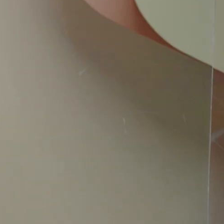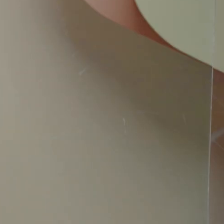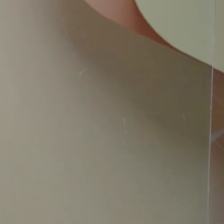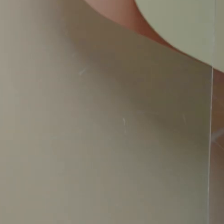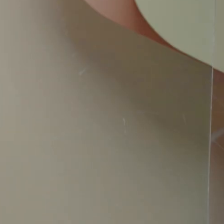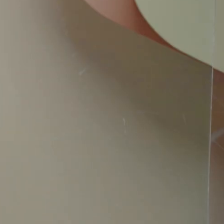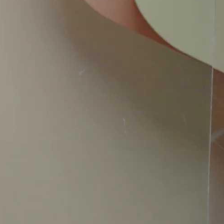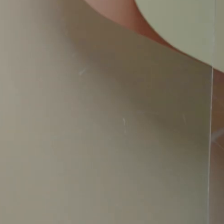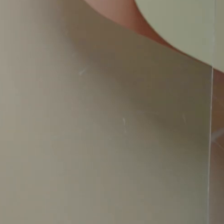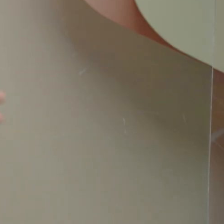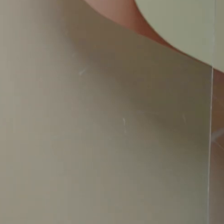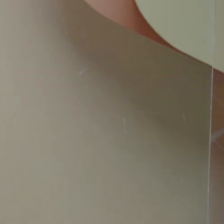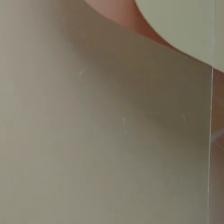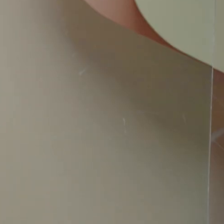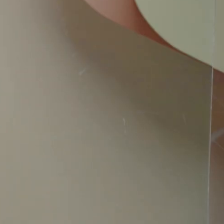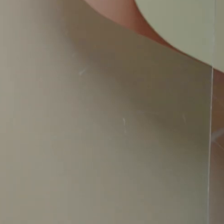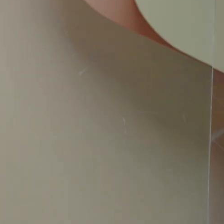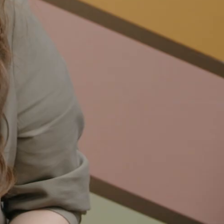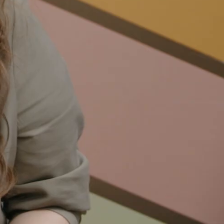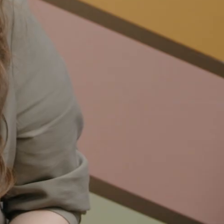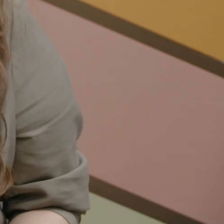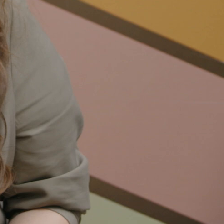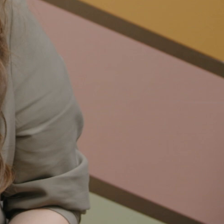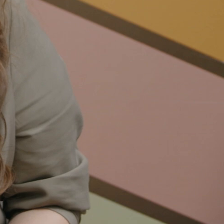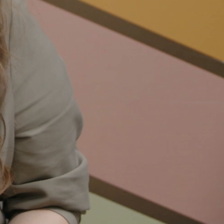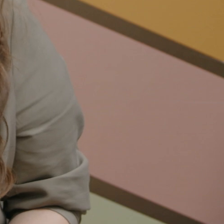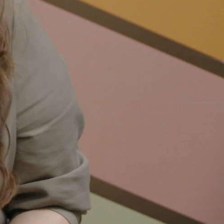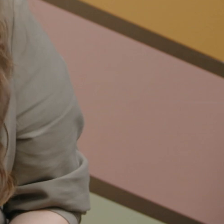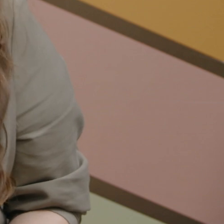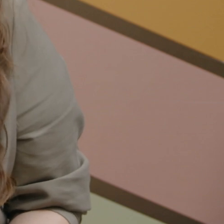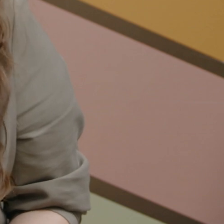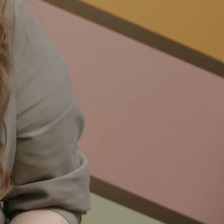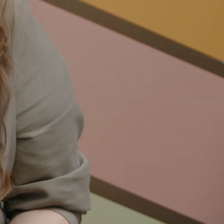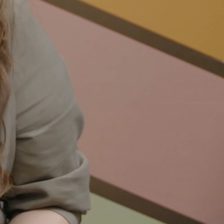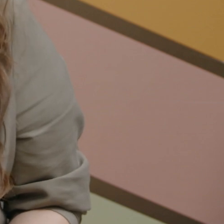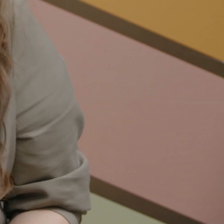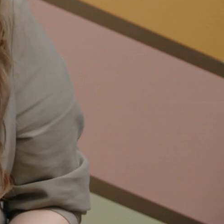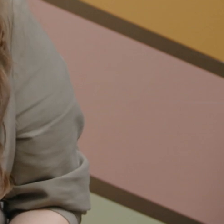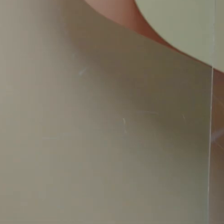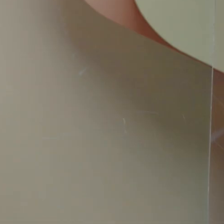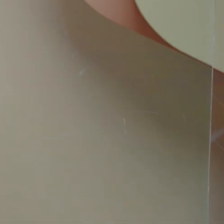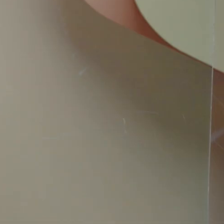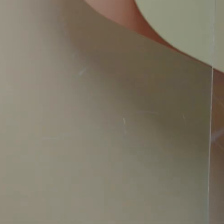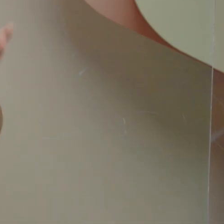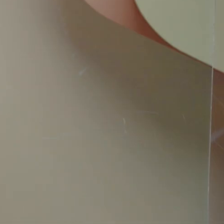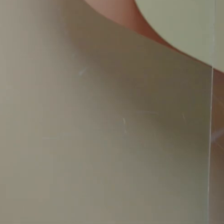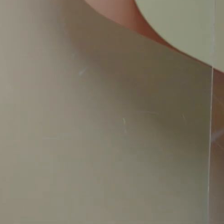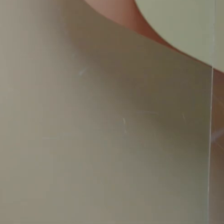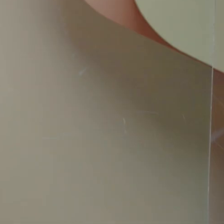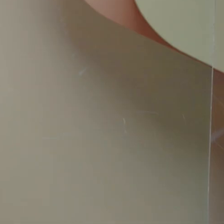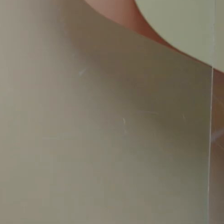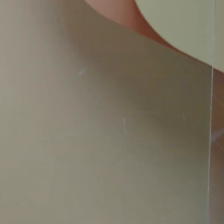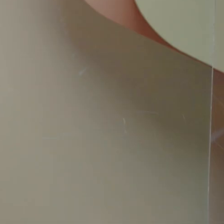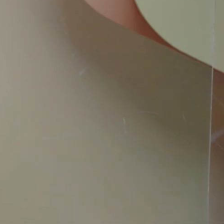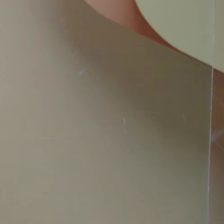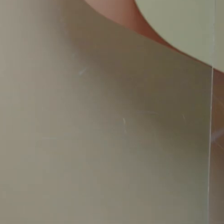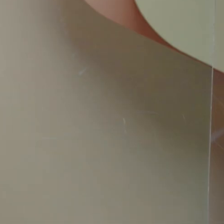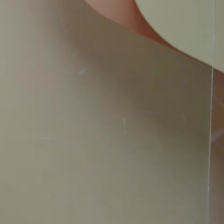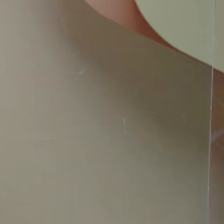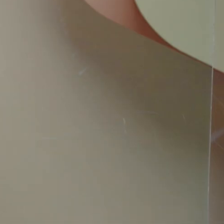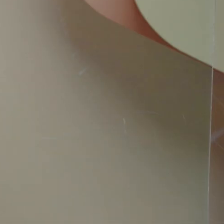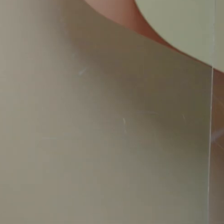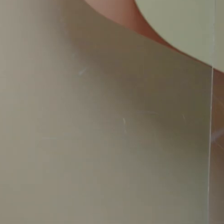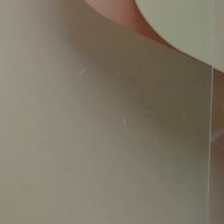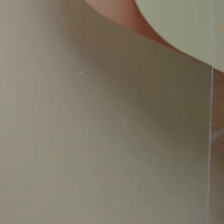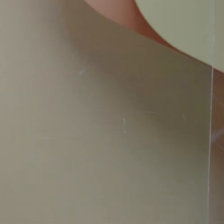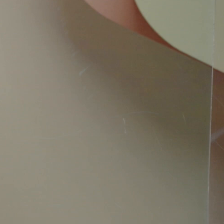muito obrigada, Eu viu, que agradeço, por contribuir Daniela. aqui com a gente. Eu que agradeço, é sempre uma alegria estar com vocês. Obrigada, seja bem-vinda sempre. Obrigada. E